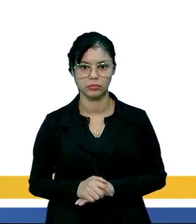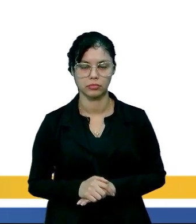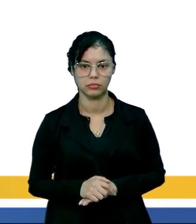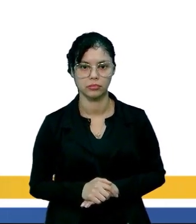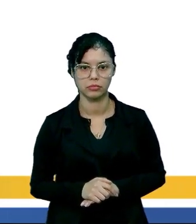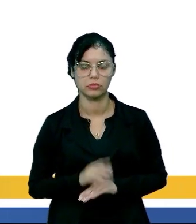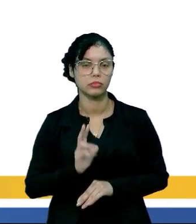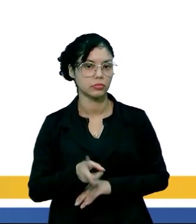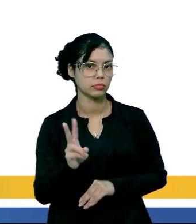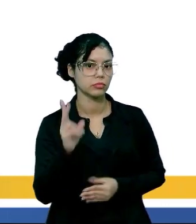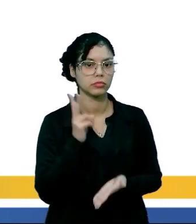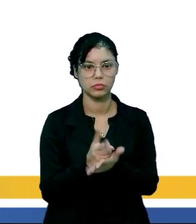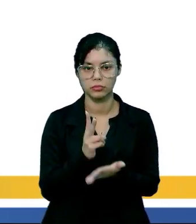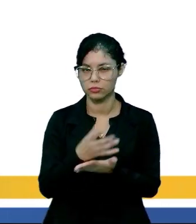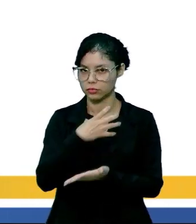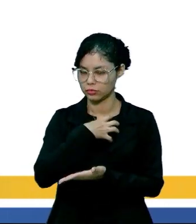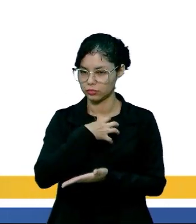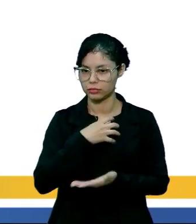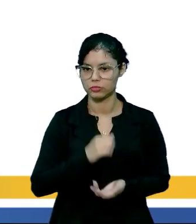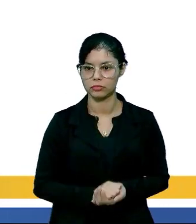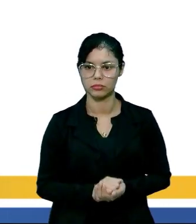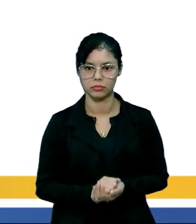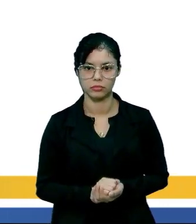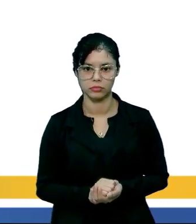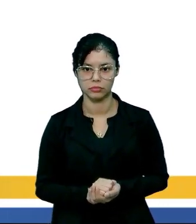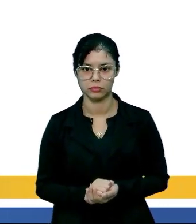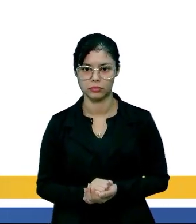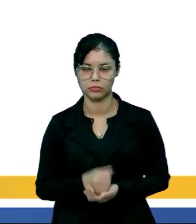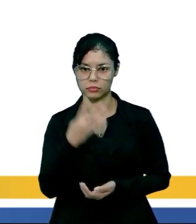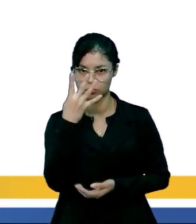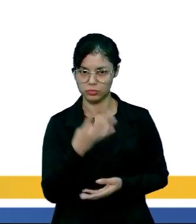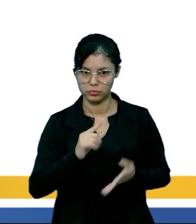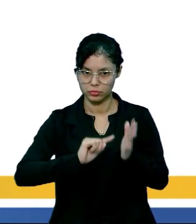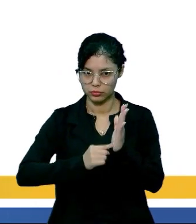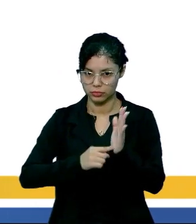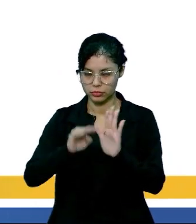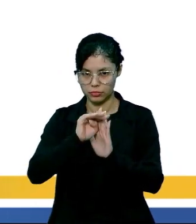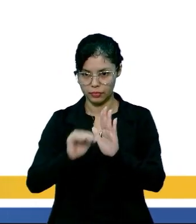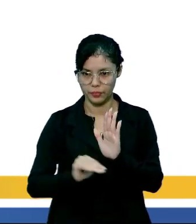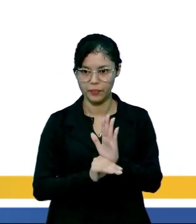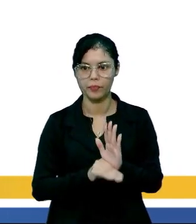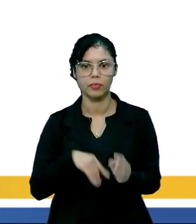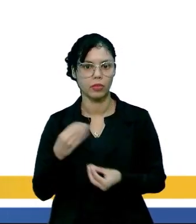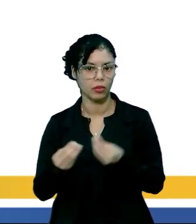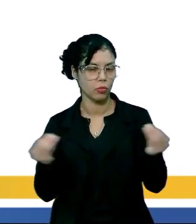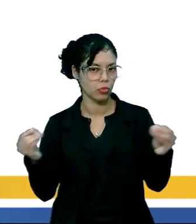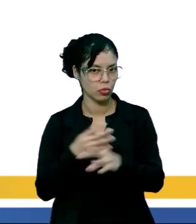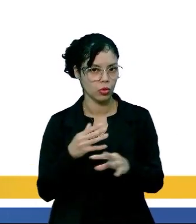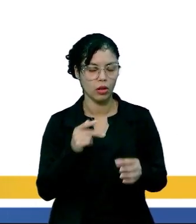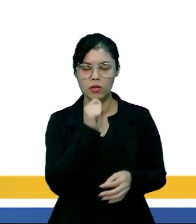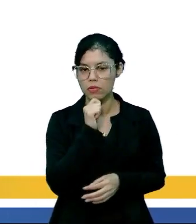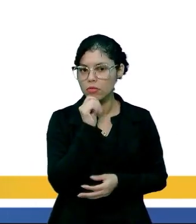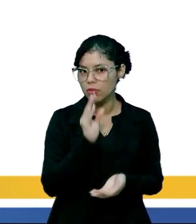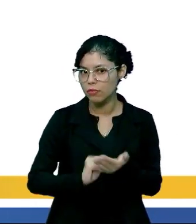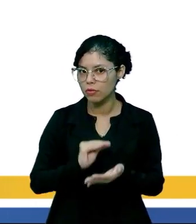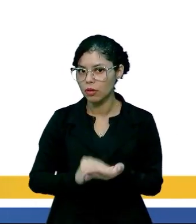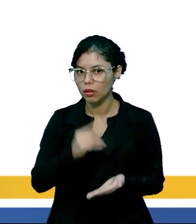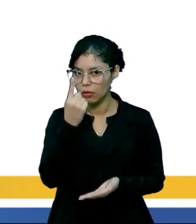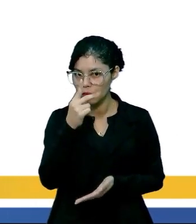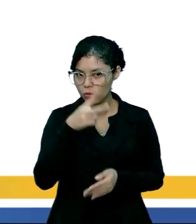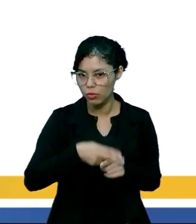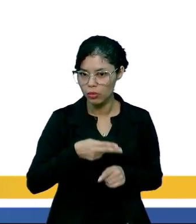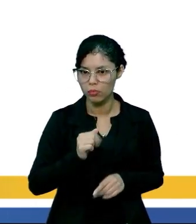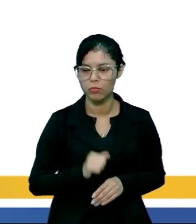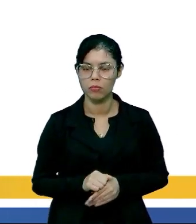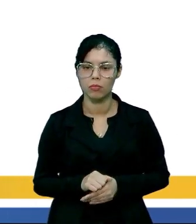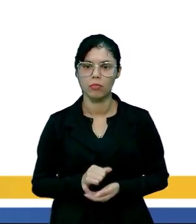lá. Continua no mesmo sentido. Os 4 pontos lá embaixo, com o centro. Mas ainda falta um corte,